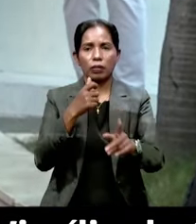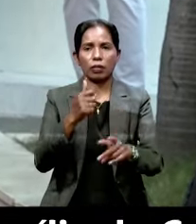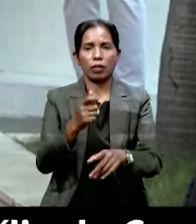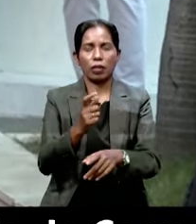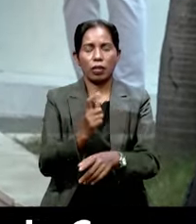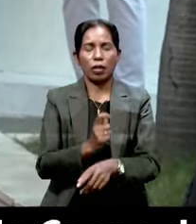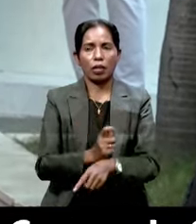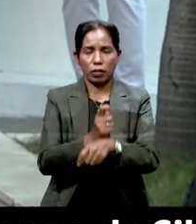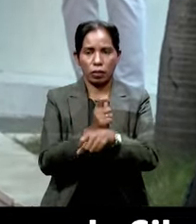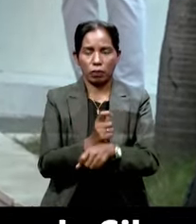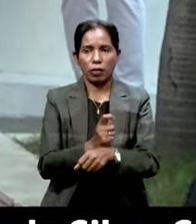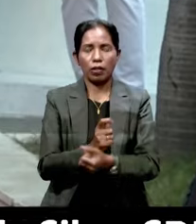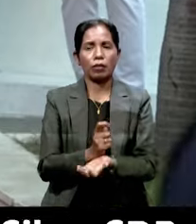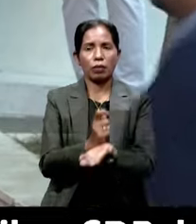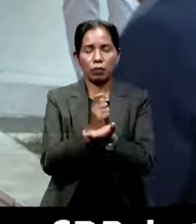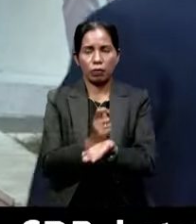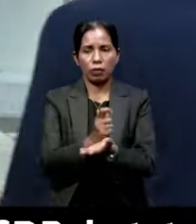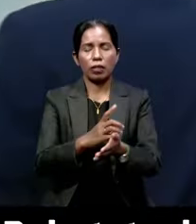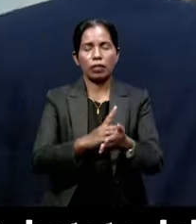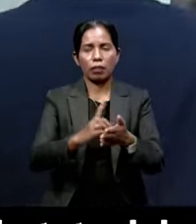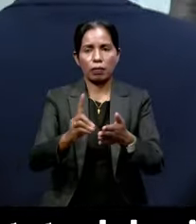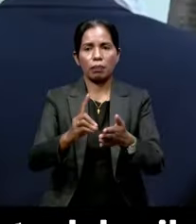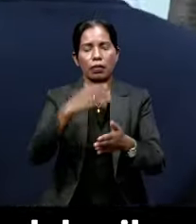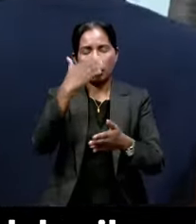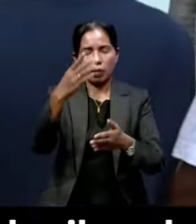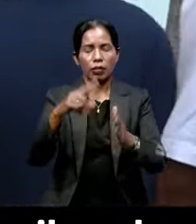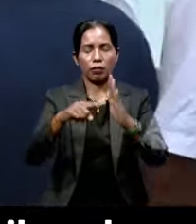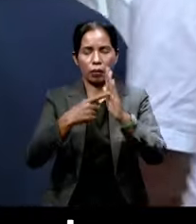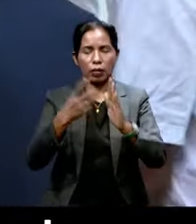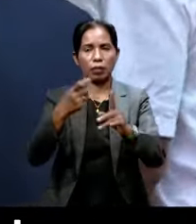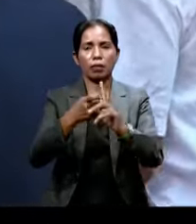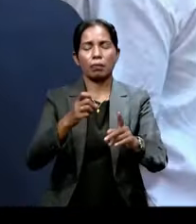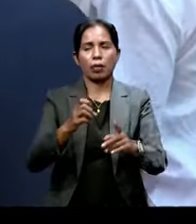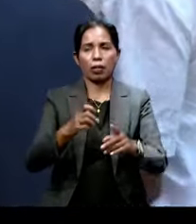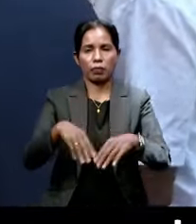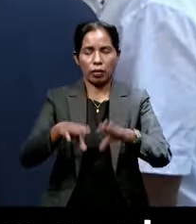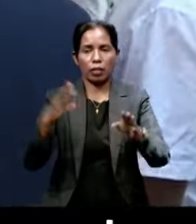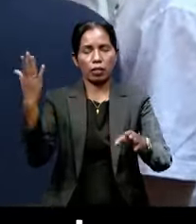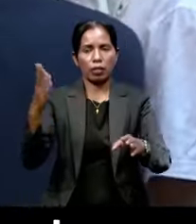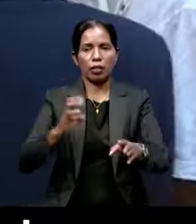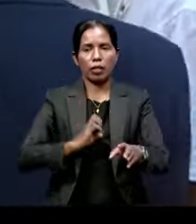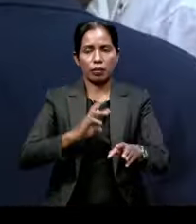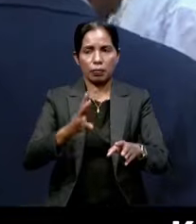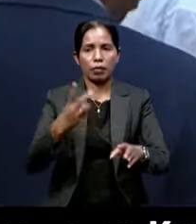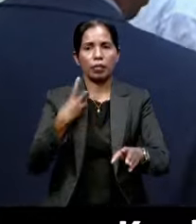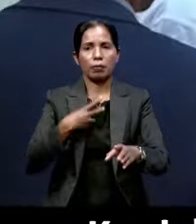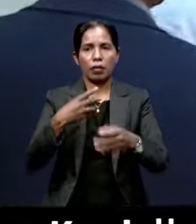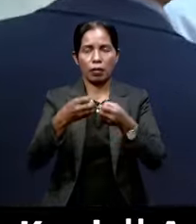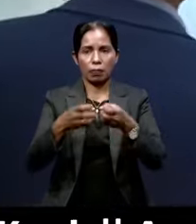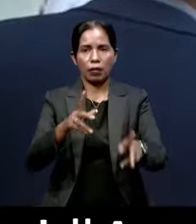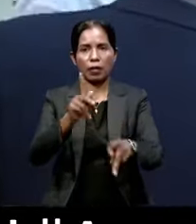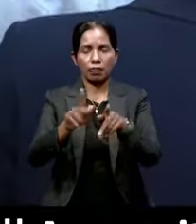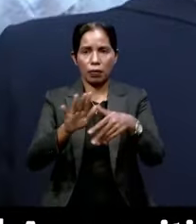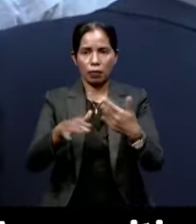uing itse hau fil fal tang hia ermera para ita bele hak ngang ne te pulasaun ia